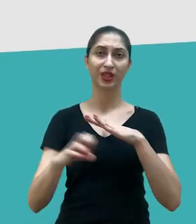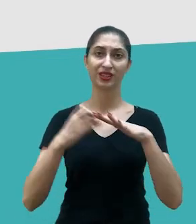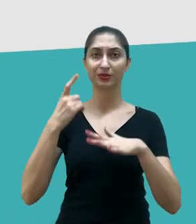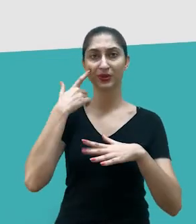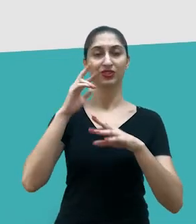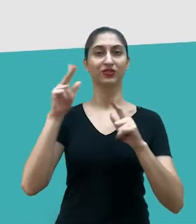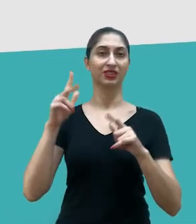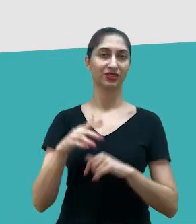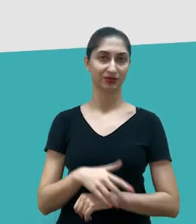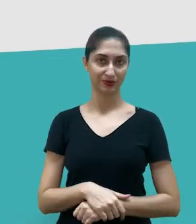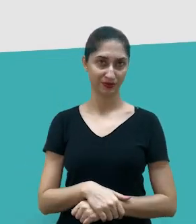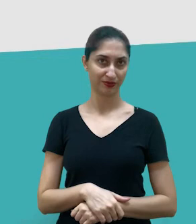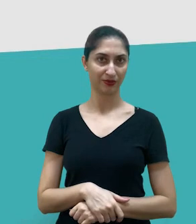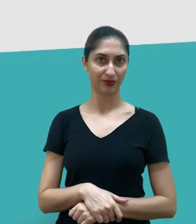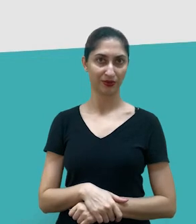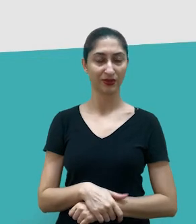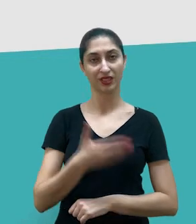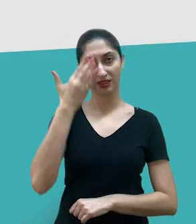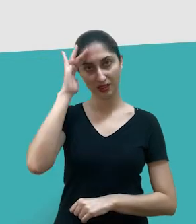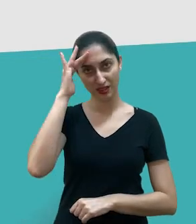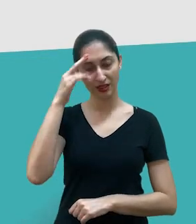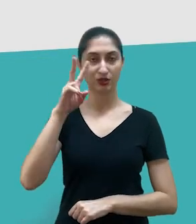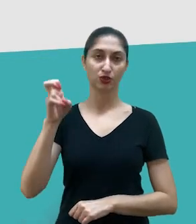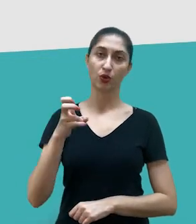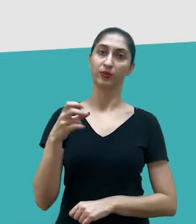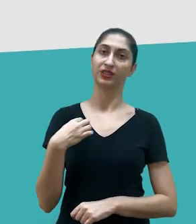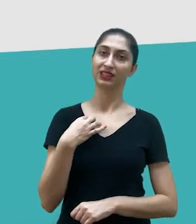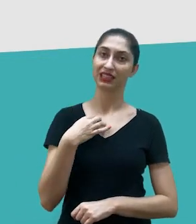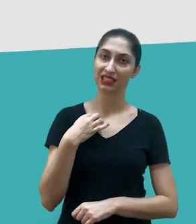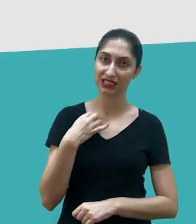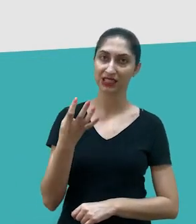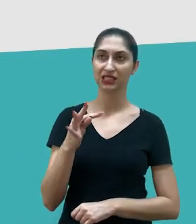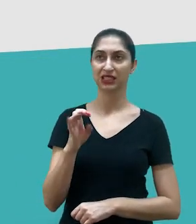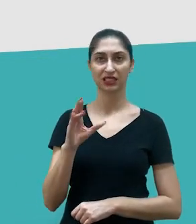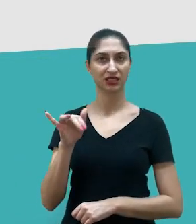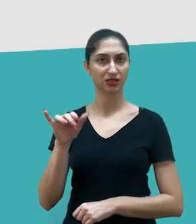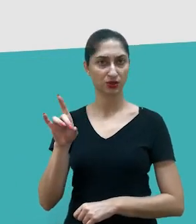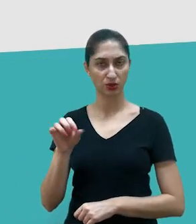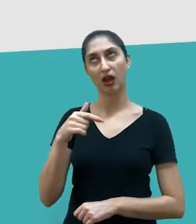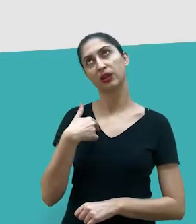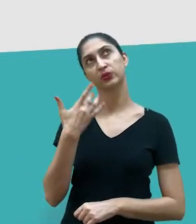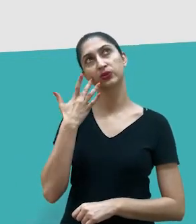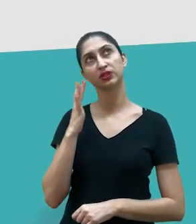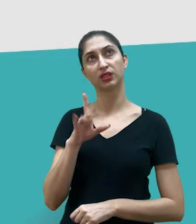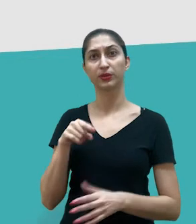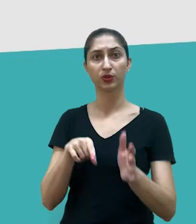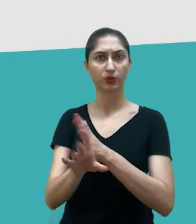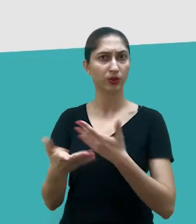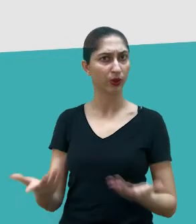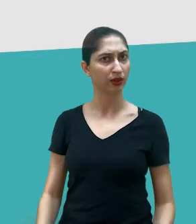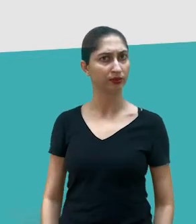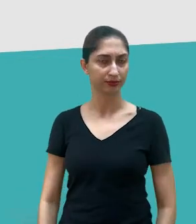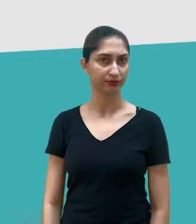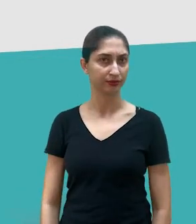diferente. Entender mais um pouco de tecido. Nossa, mas eu não sei. Pergunta na hora da compra, não é? E